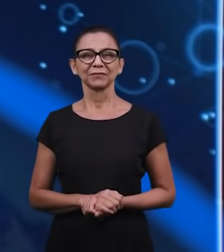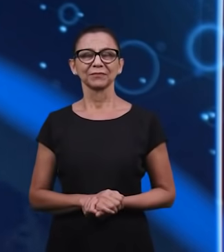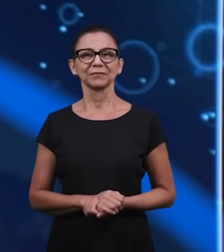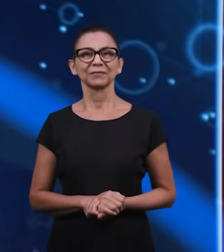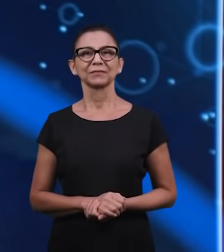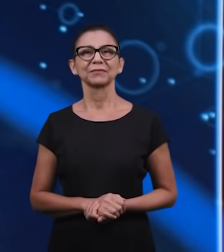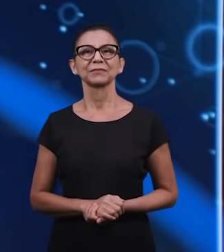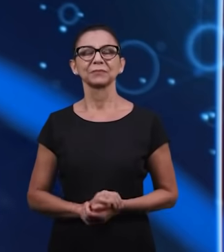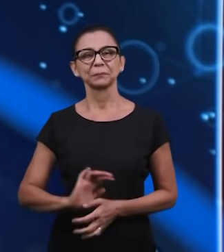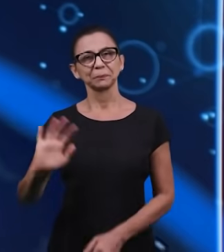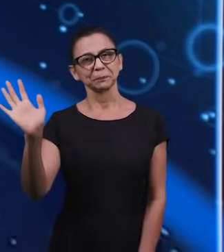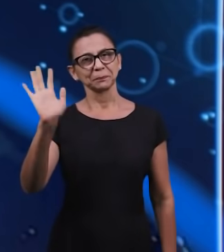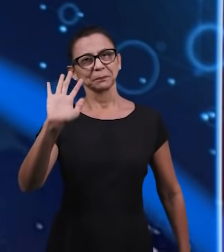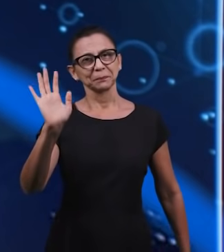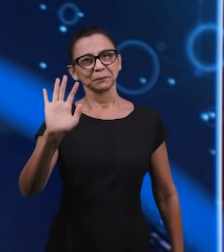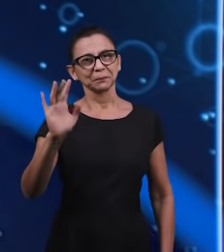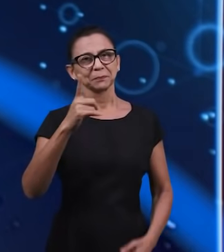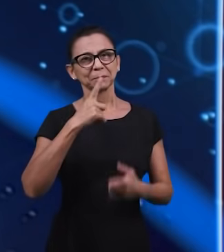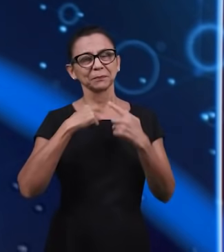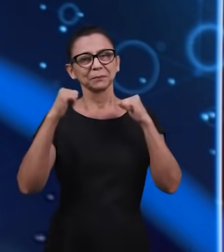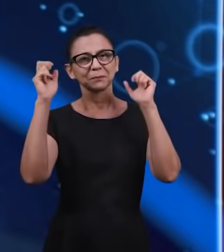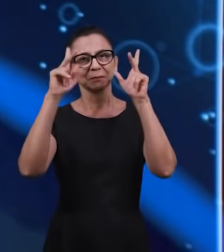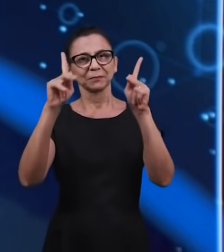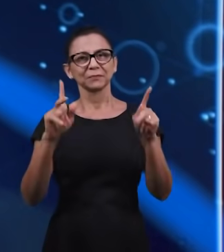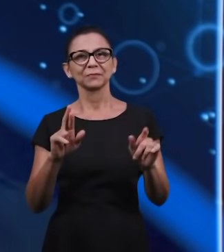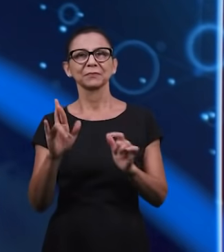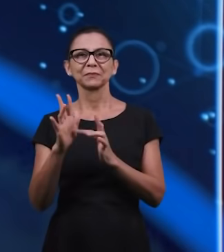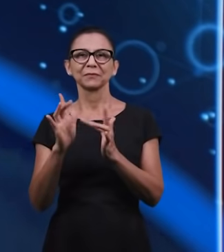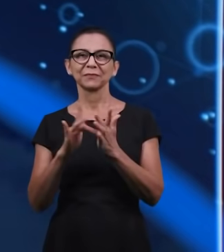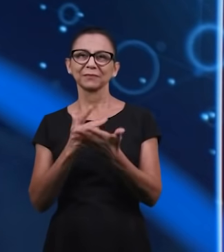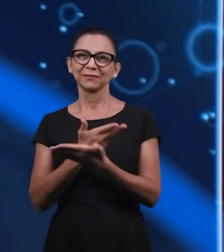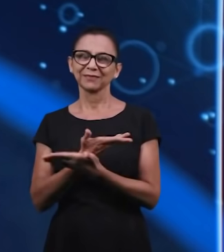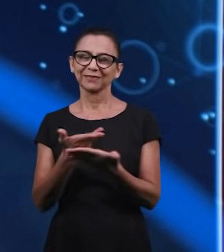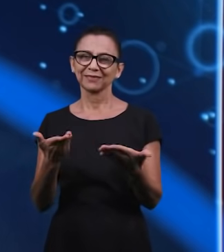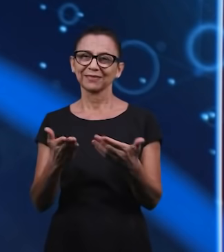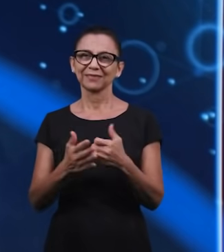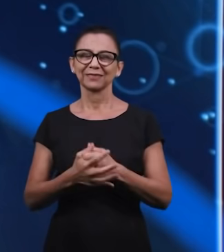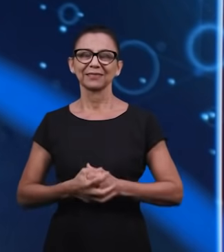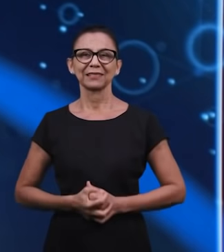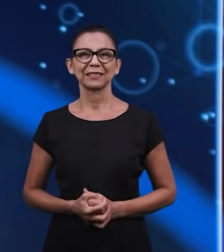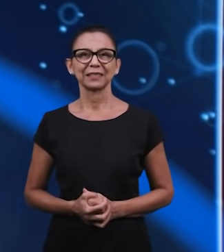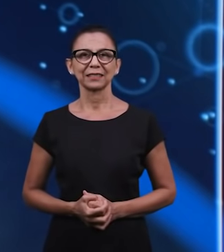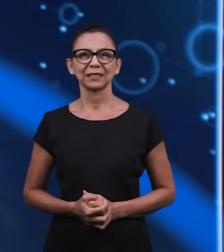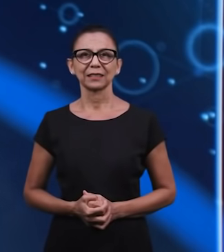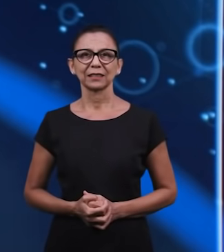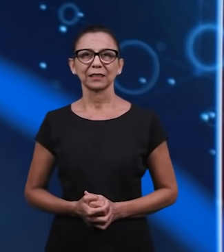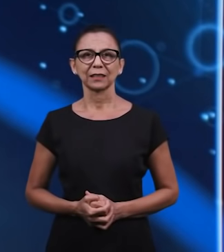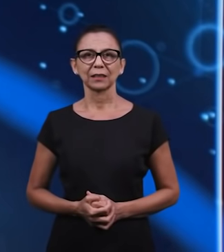transmissão especial e nós nos despedimos aqui desejando a todos a paz do Senhor Jesus.